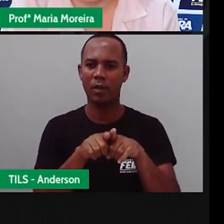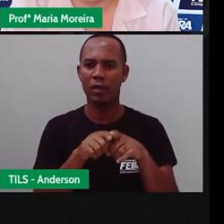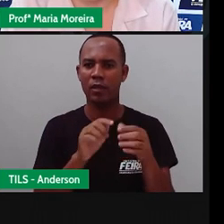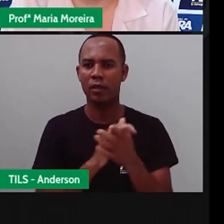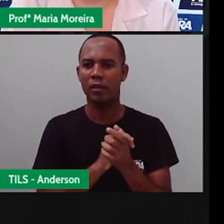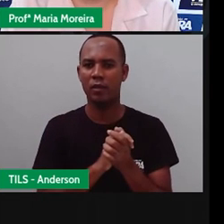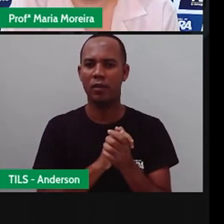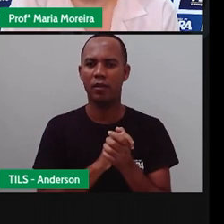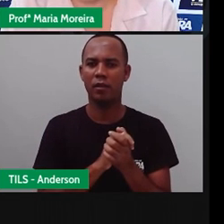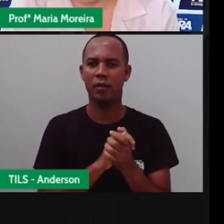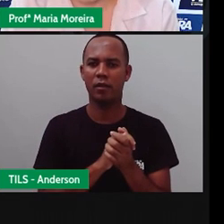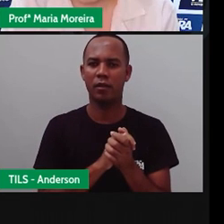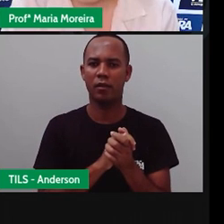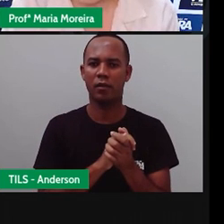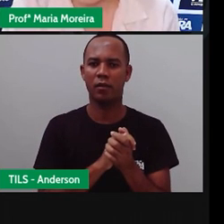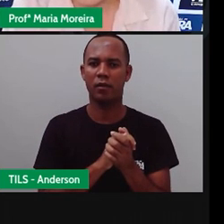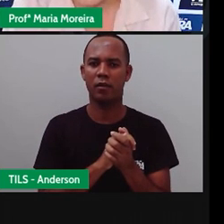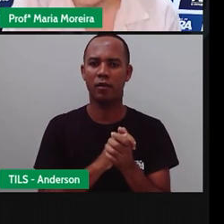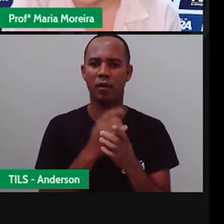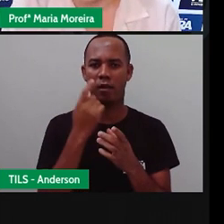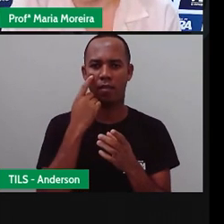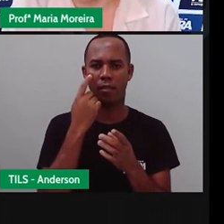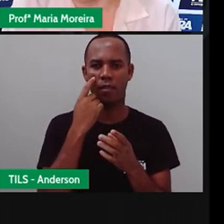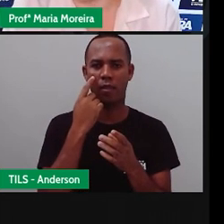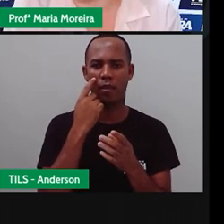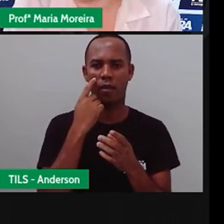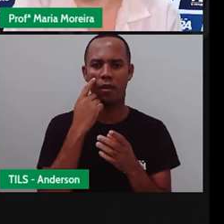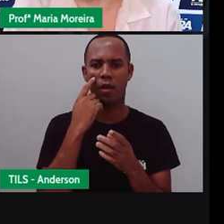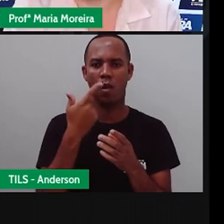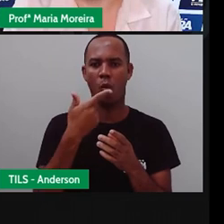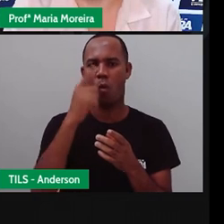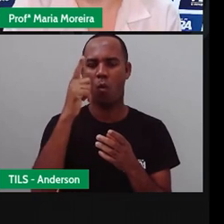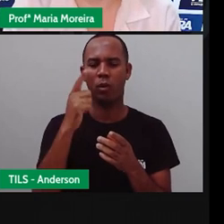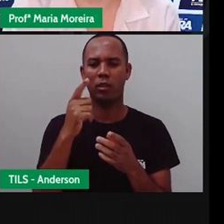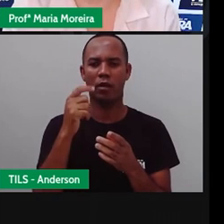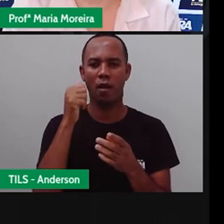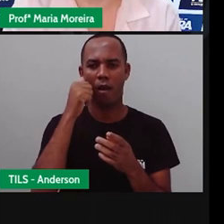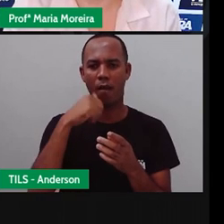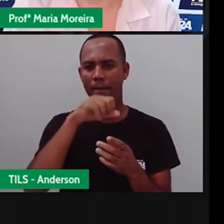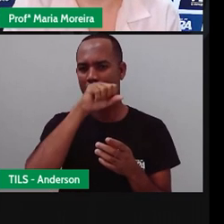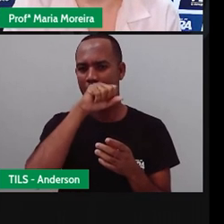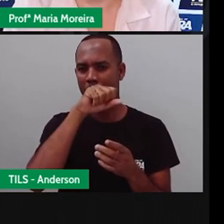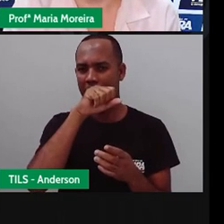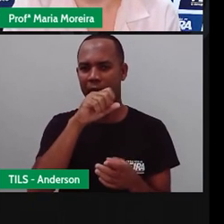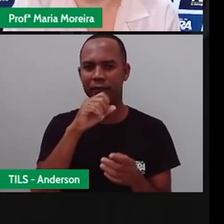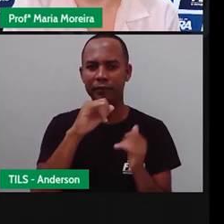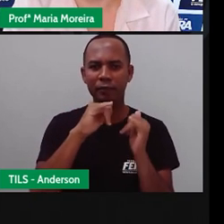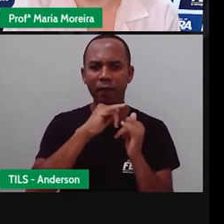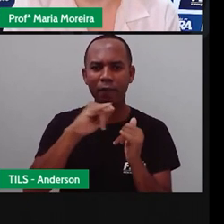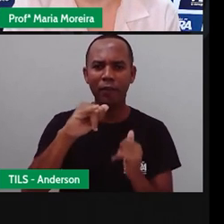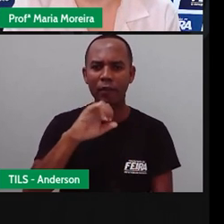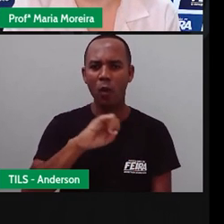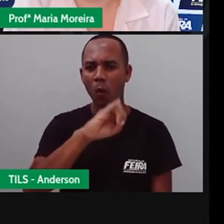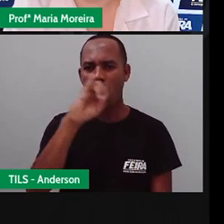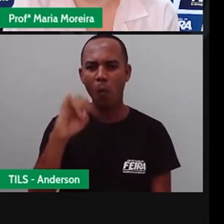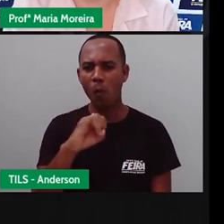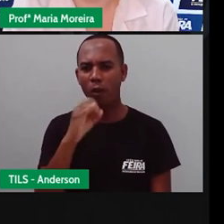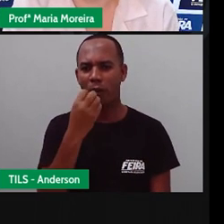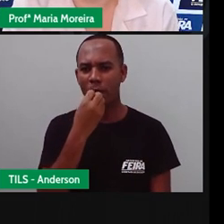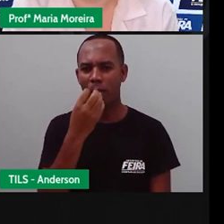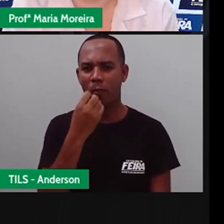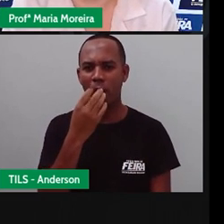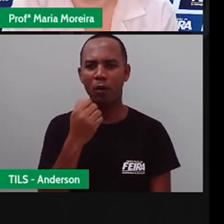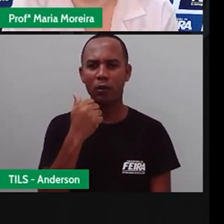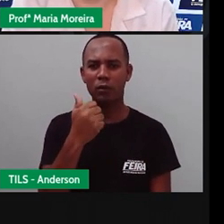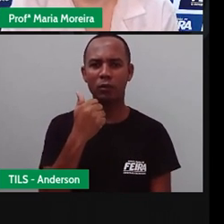é é o perfil né provavelmente da mãe né Oi tudo bem com você para Maria meu nome é Maísa e